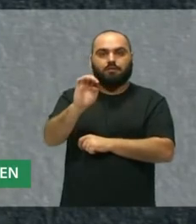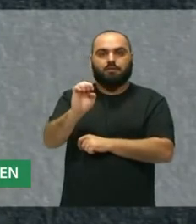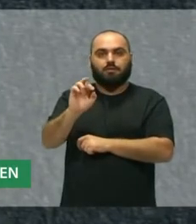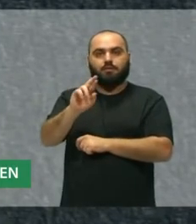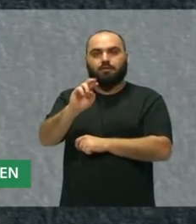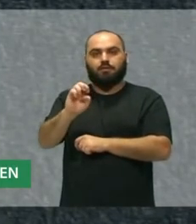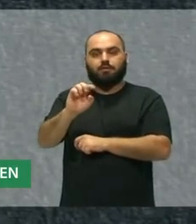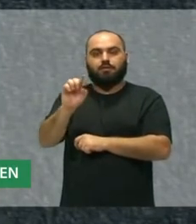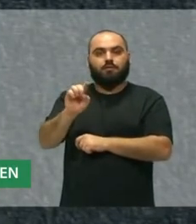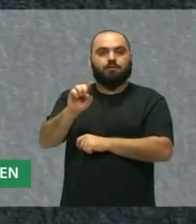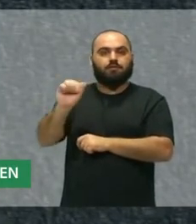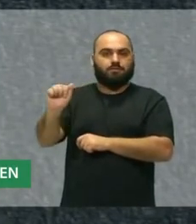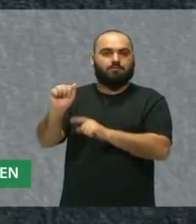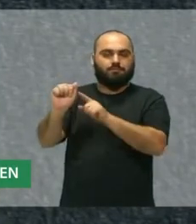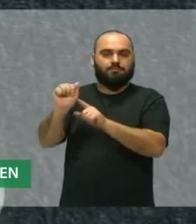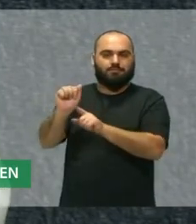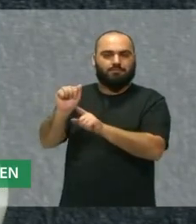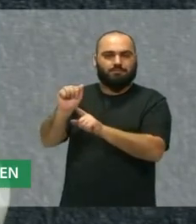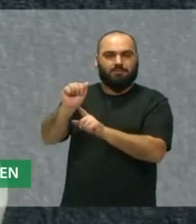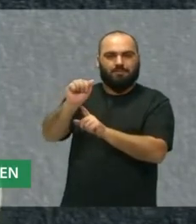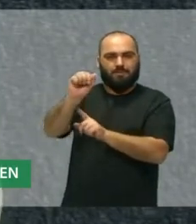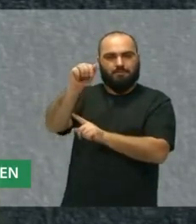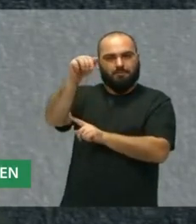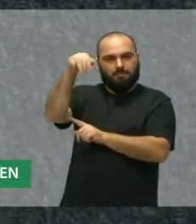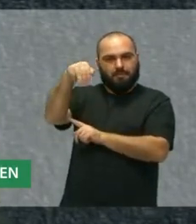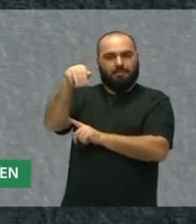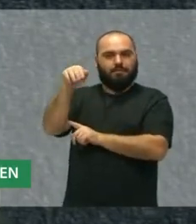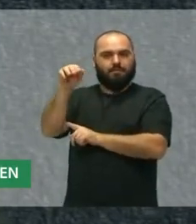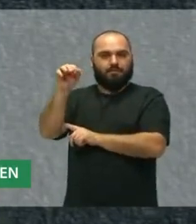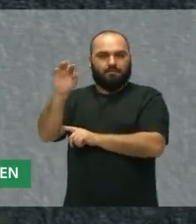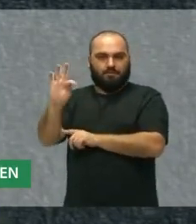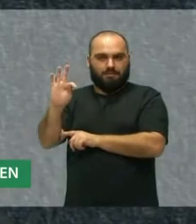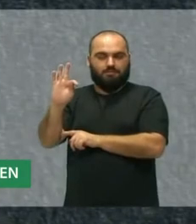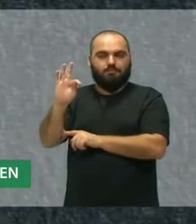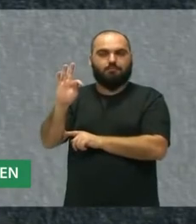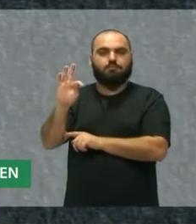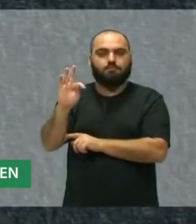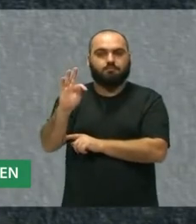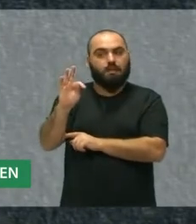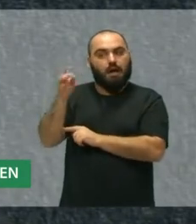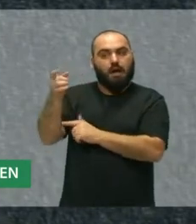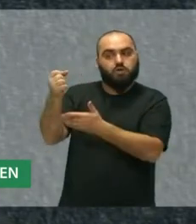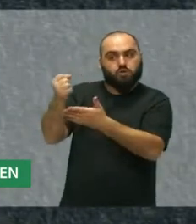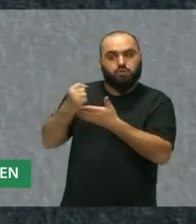ela tem nos ajudado muito em algumas ações que, de fato, o hospital